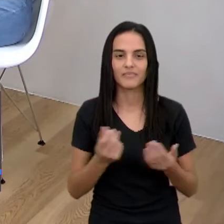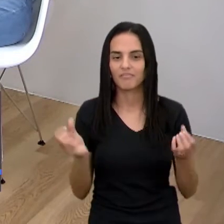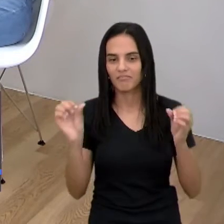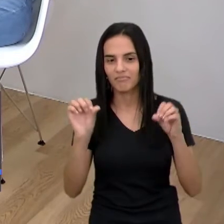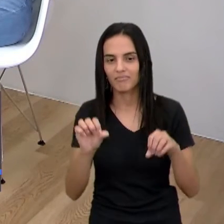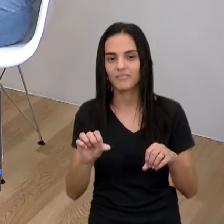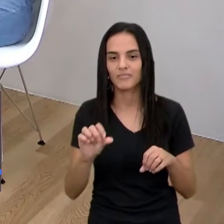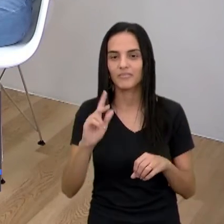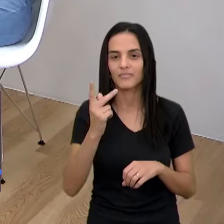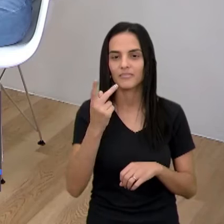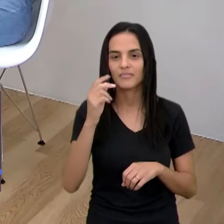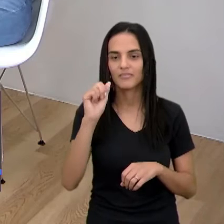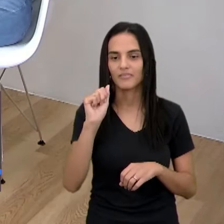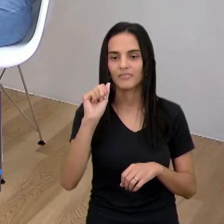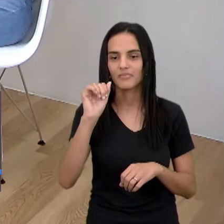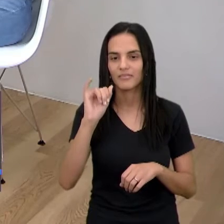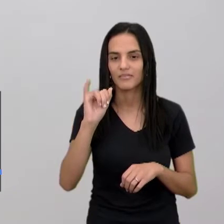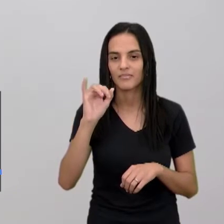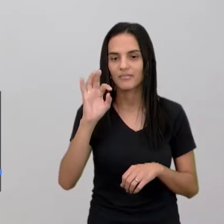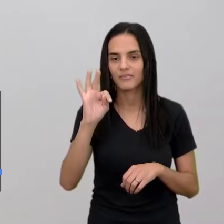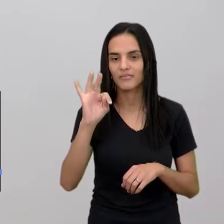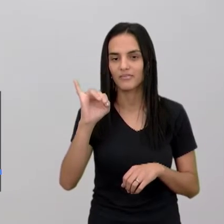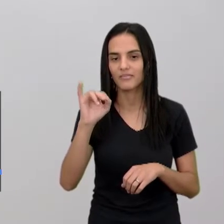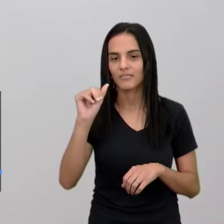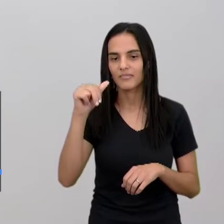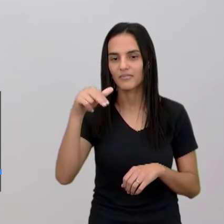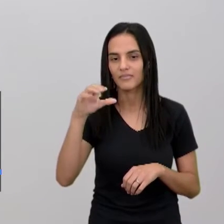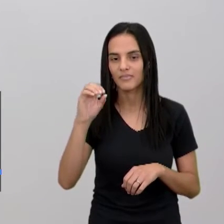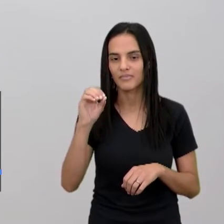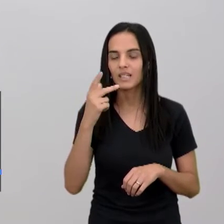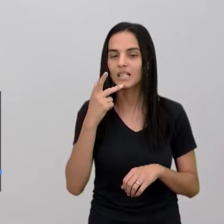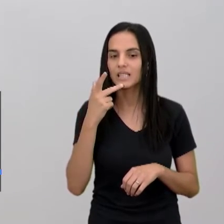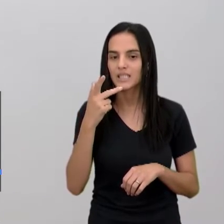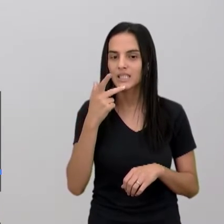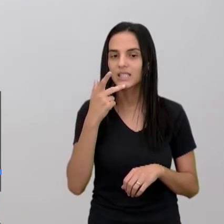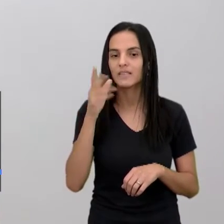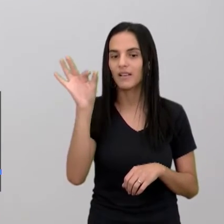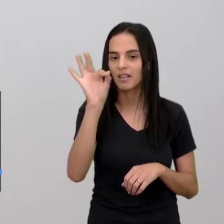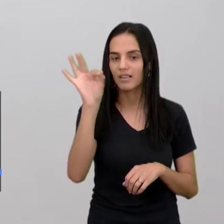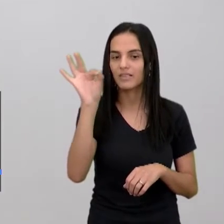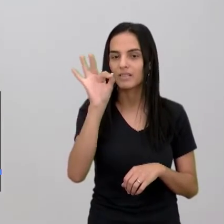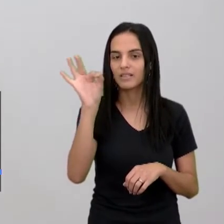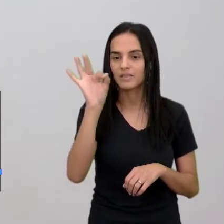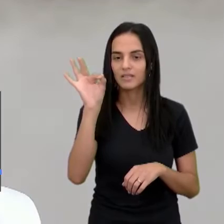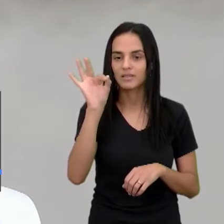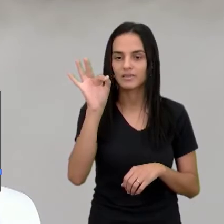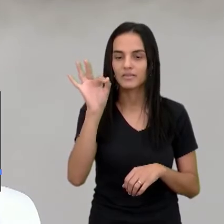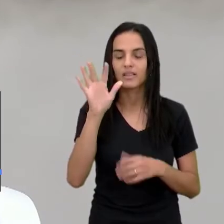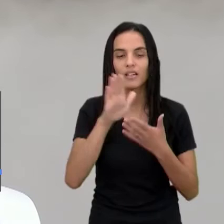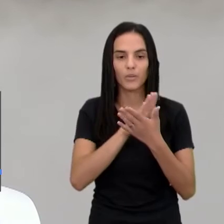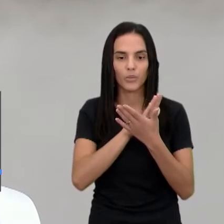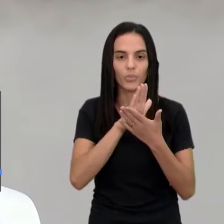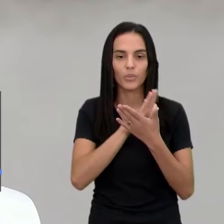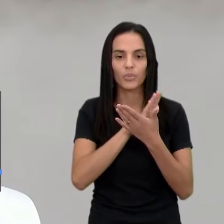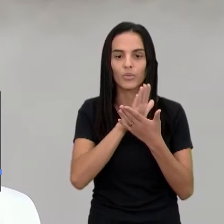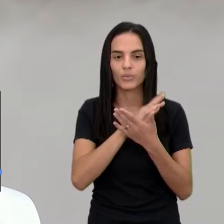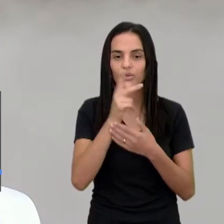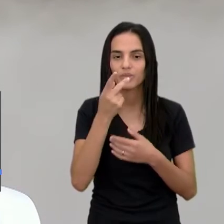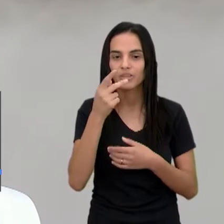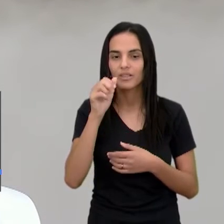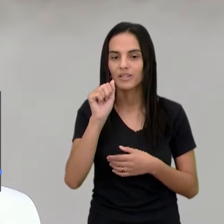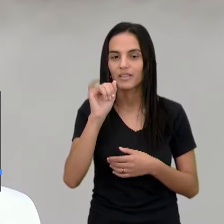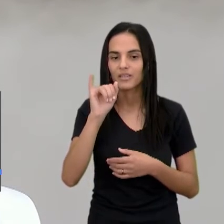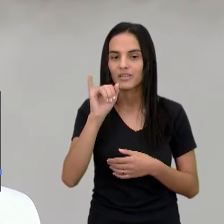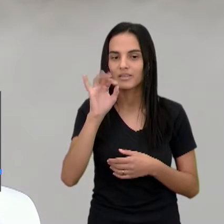Os haitianos, olha que loucura. Olha só. Eles falam francês. Olha só, Eles é porque falam alguns francês. haitianos que eu conheci,